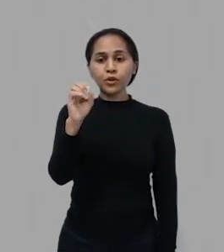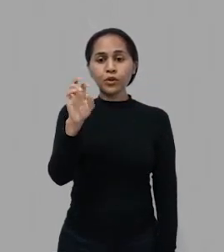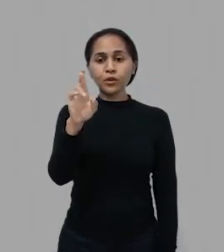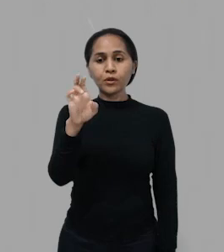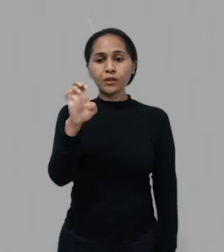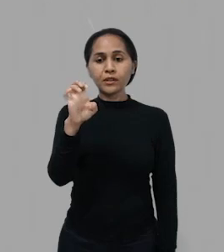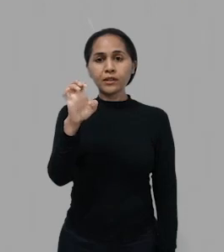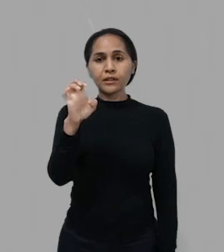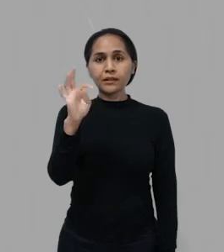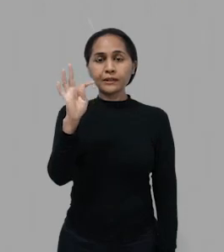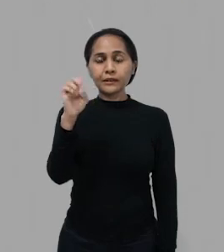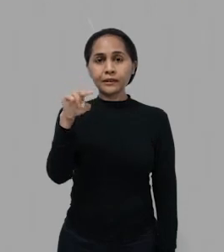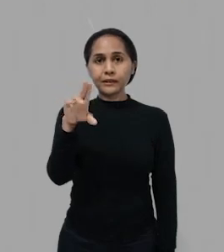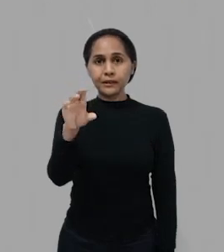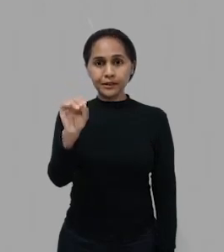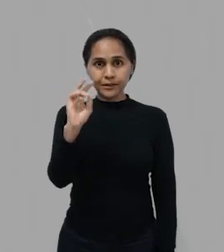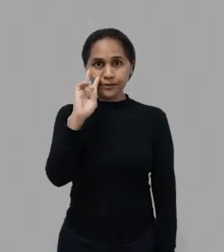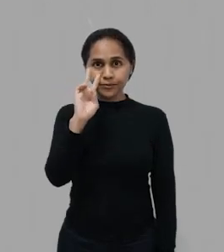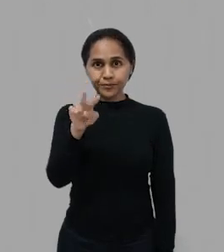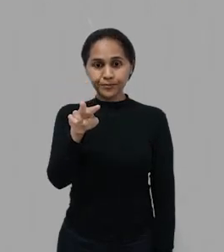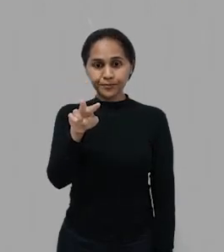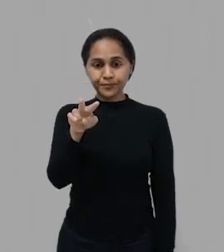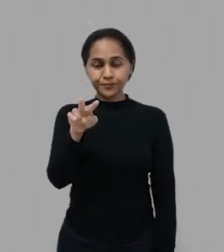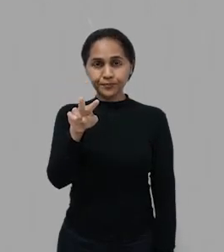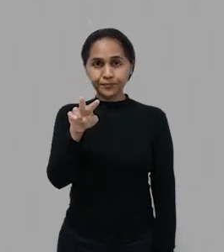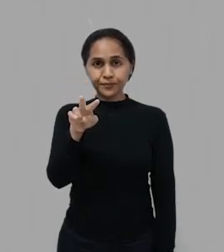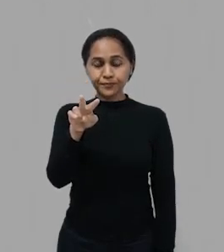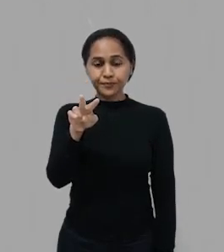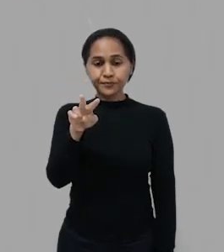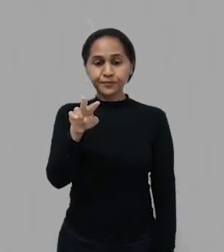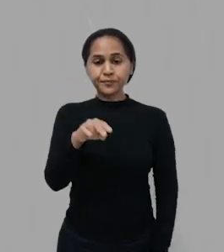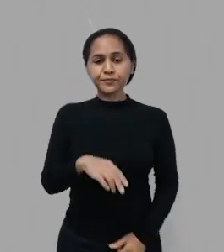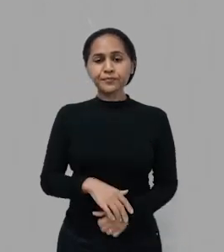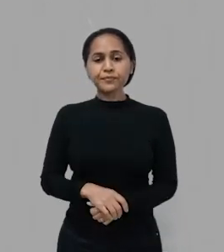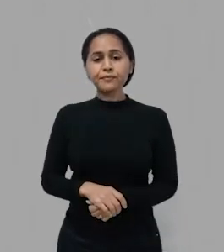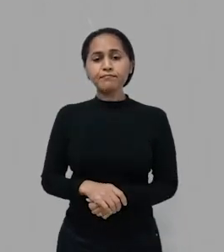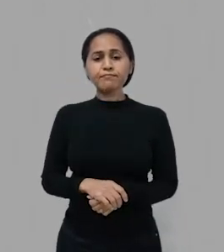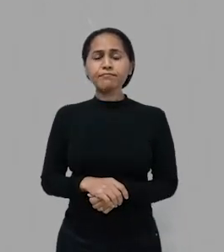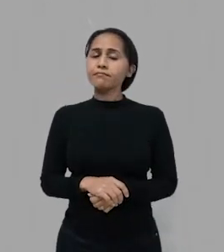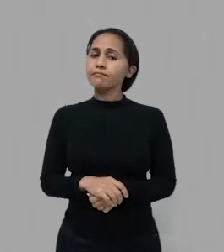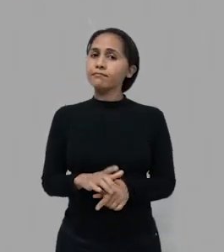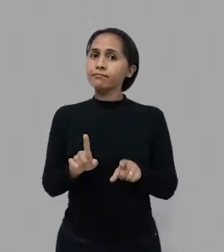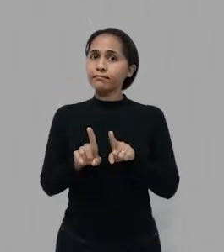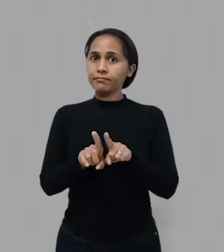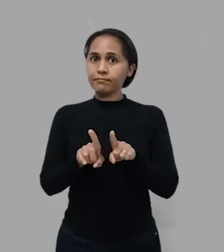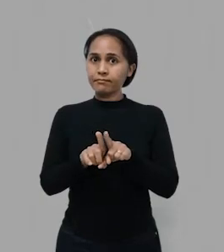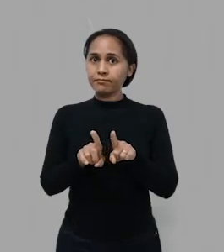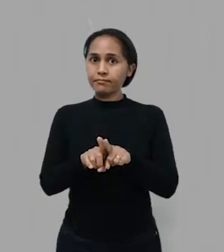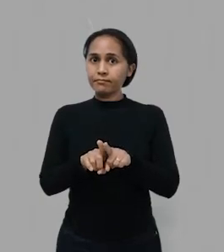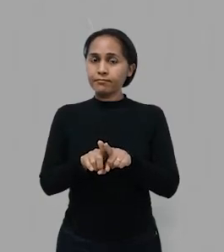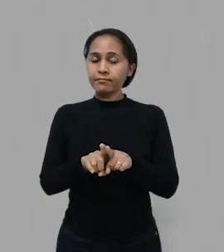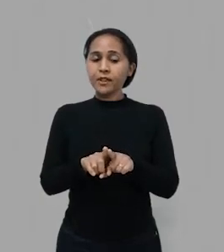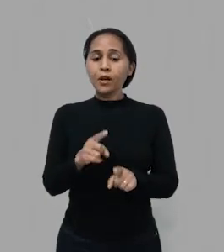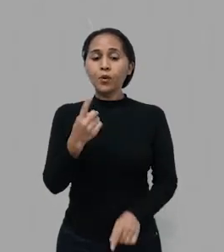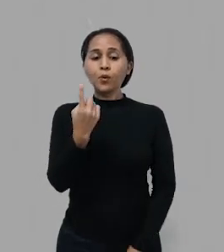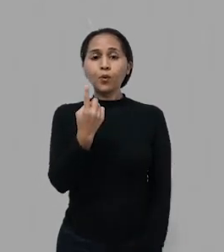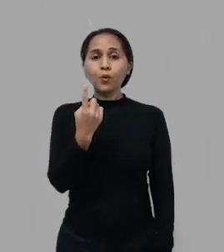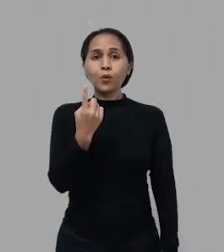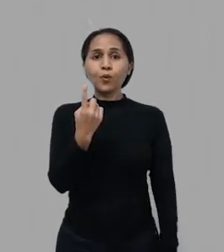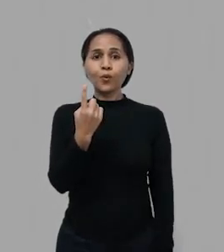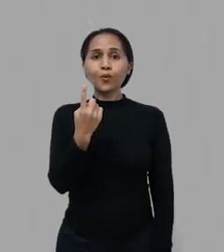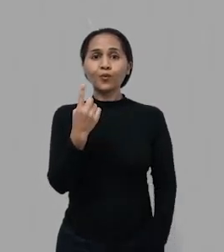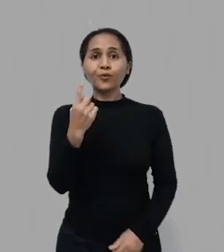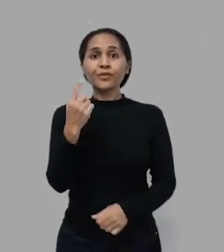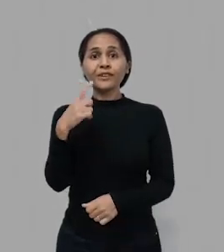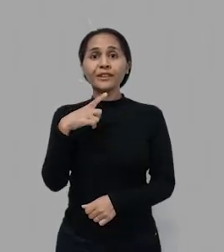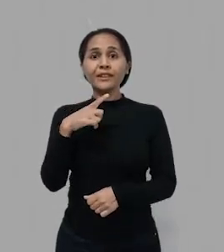mesmo carbono, 1,1 de cloroetano. Também eu posso colocar um átomo de cloro em